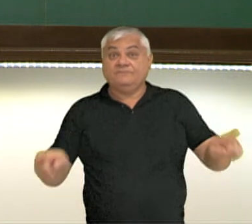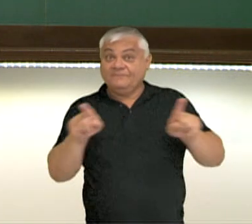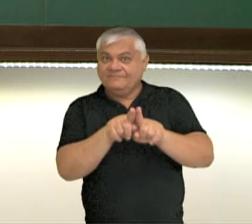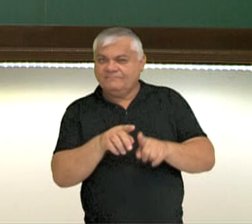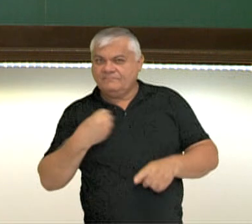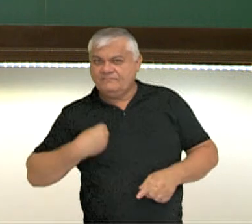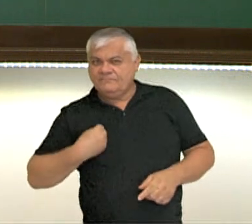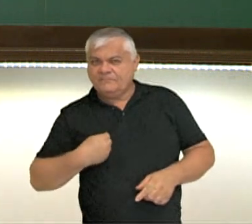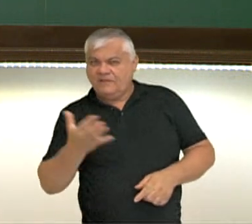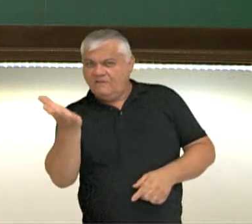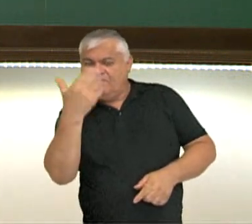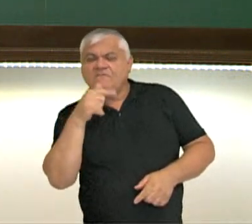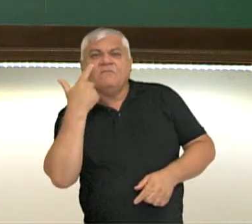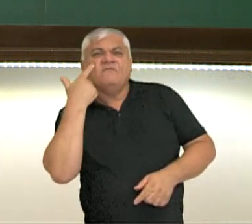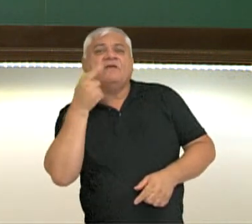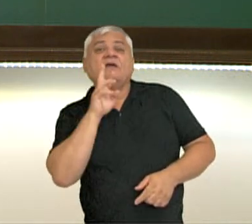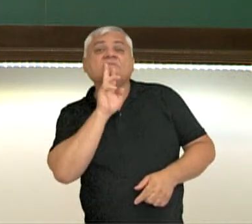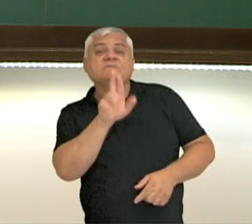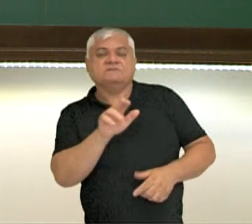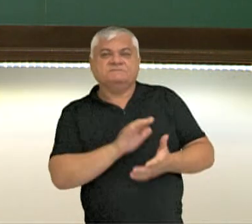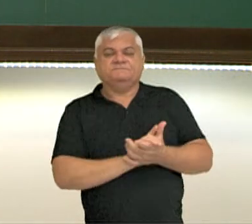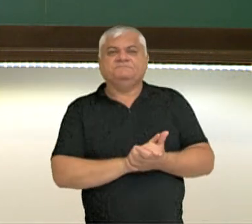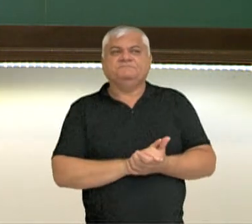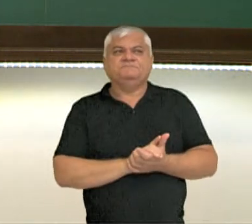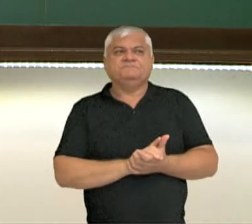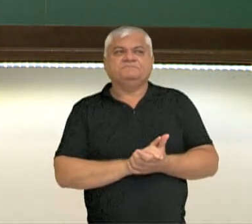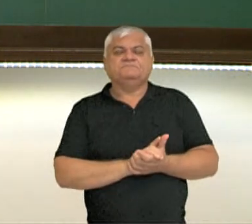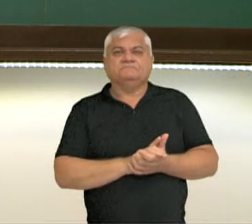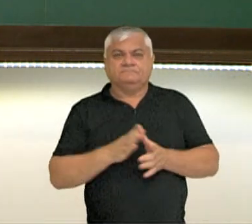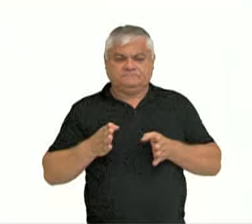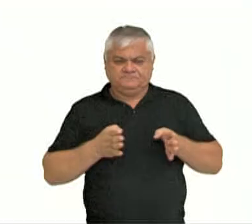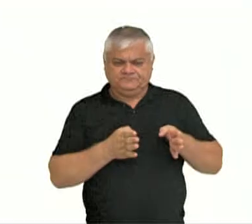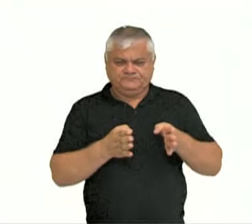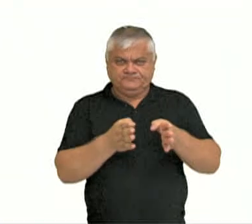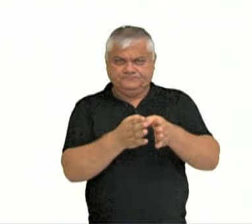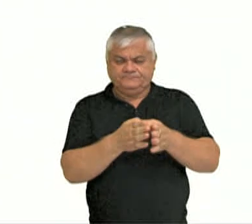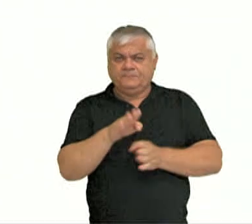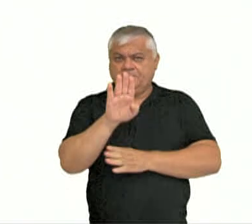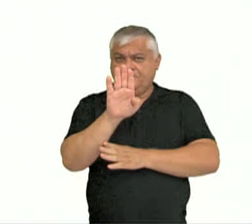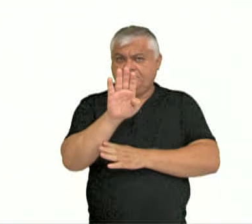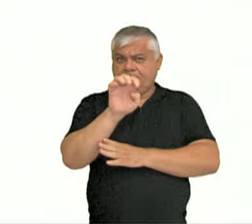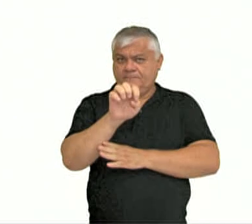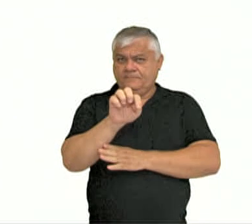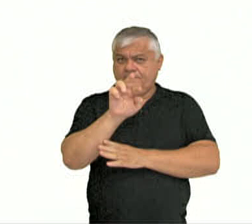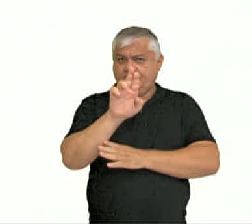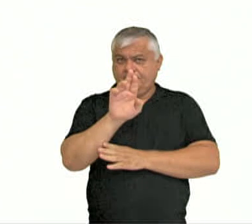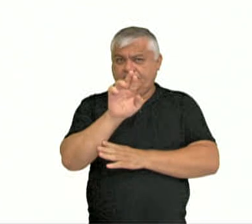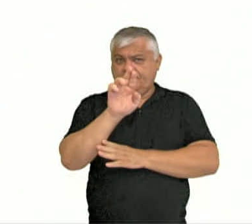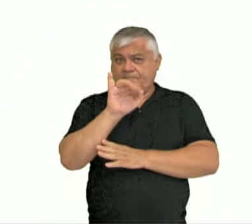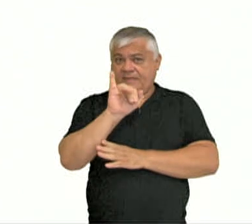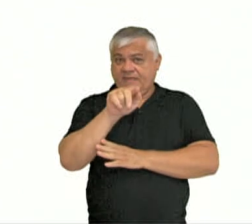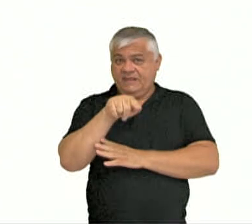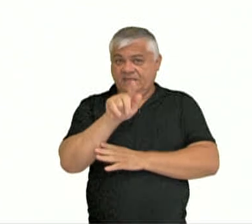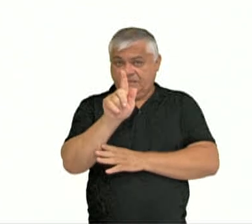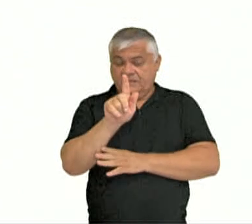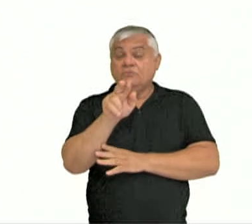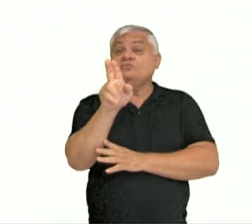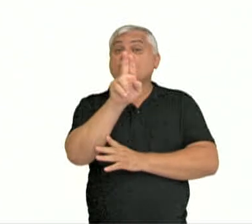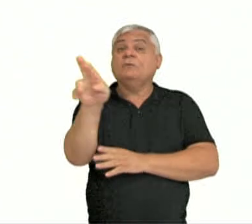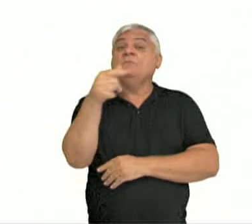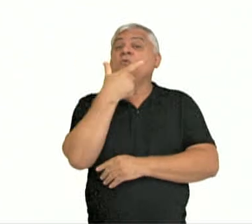Voltei! Vamos corrigir juntos? Bora lá! O Estreito de Bering é um corredor do Mar de Bering. E por causa do navegador